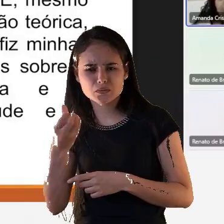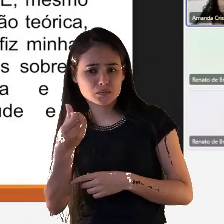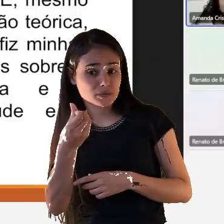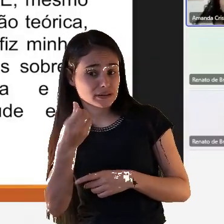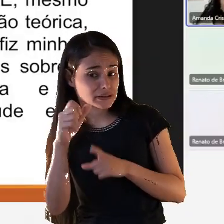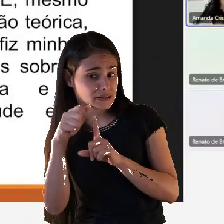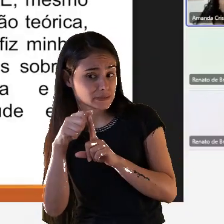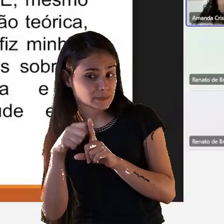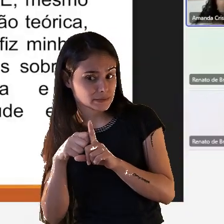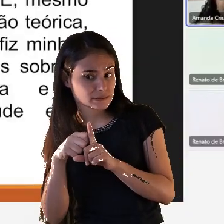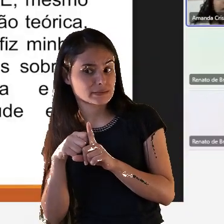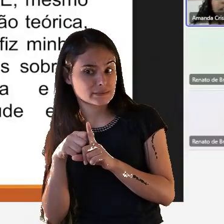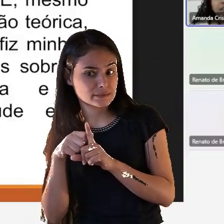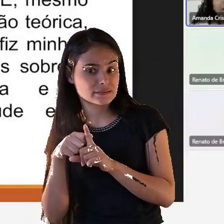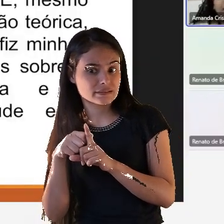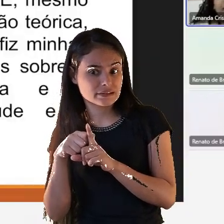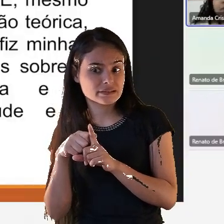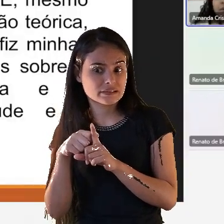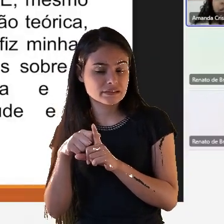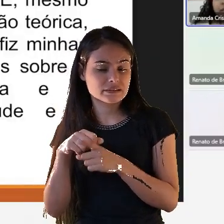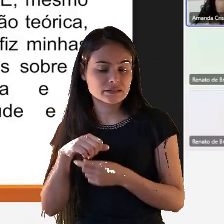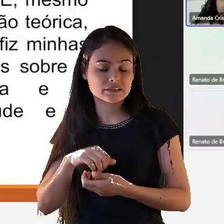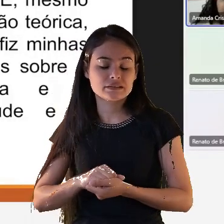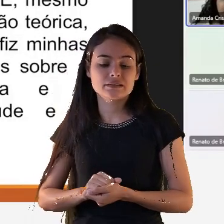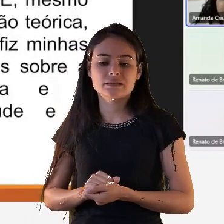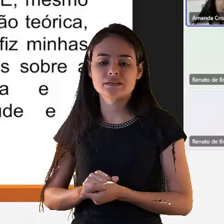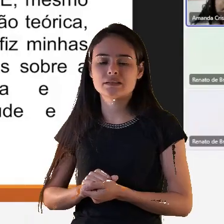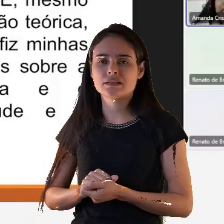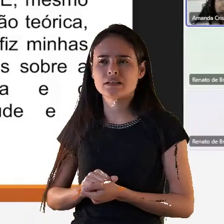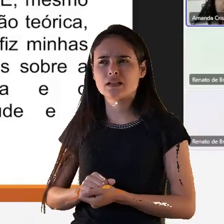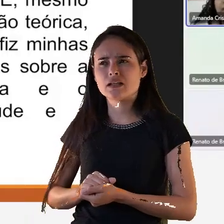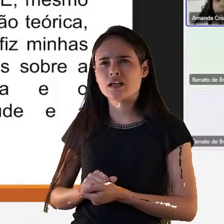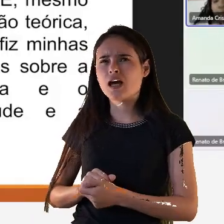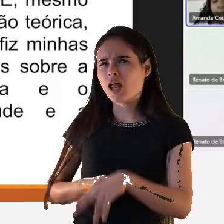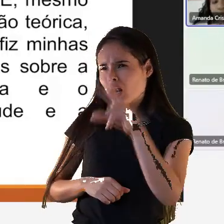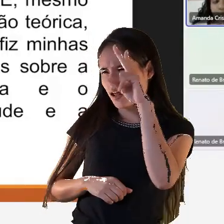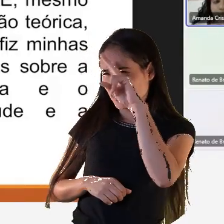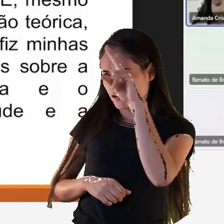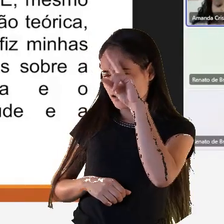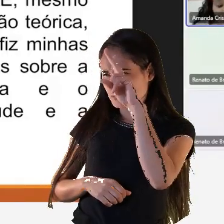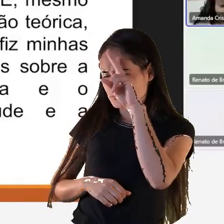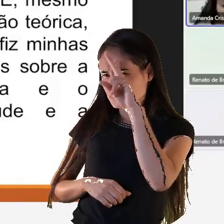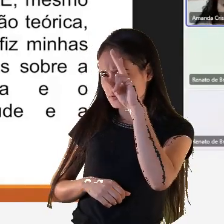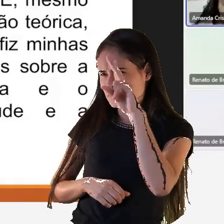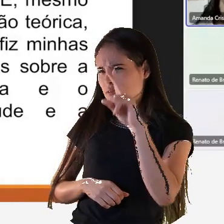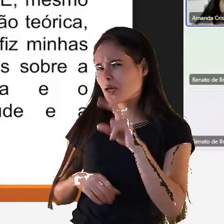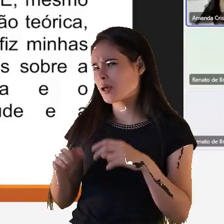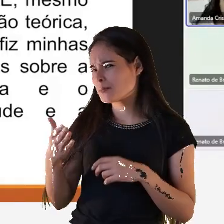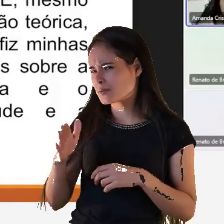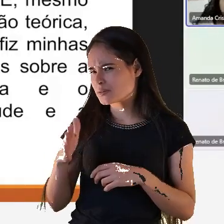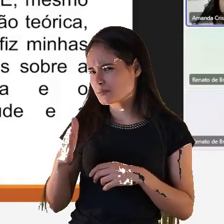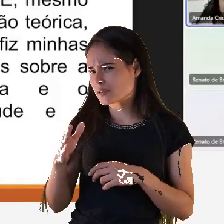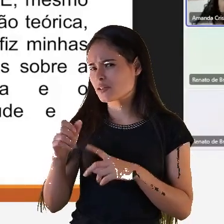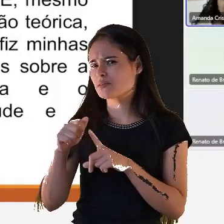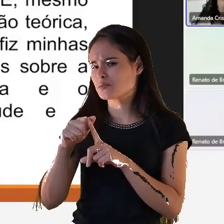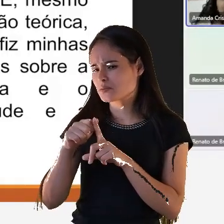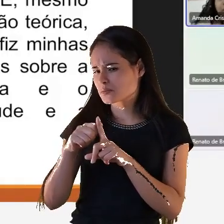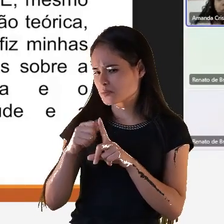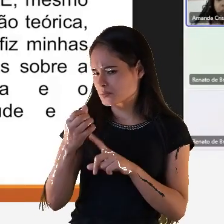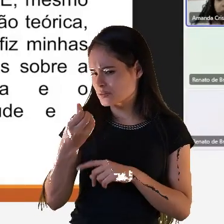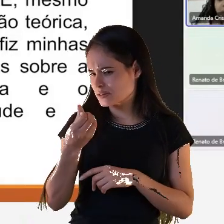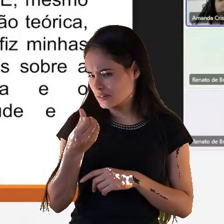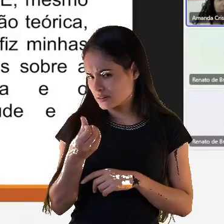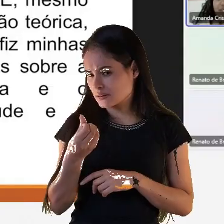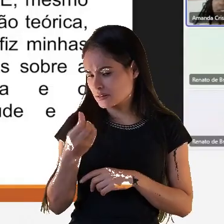eu me recordo que eu estava, né, tinha o que uns 6 meses mais ou menos que eu trabalhava e eu fiquei muito